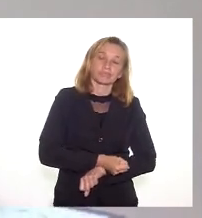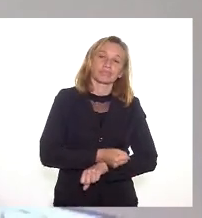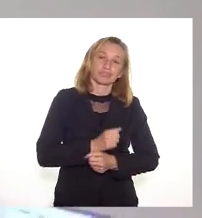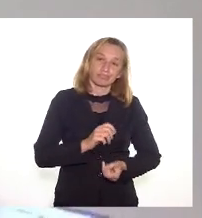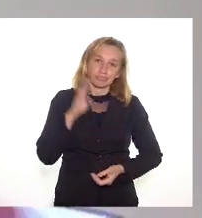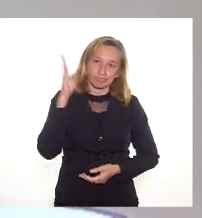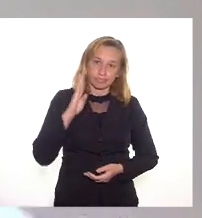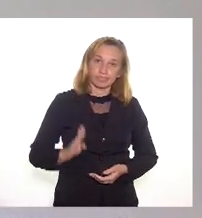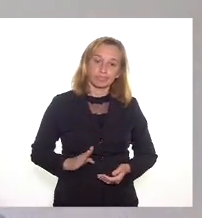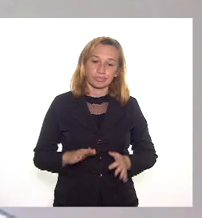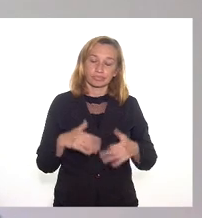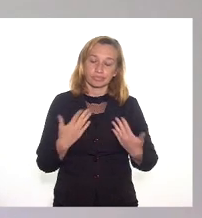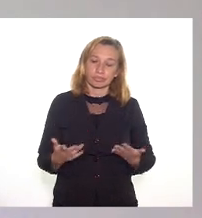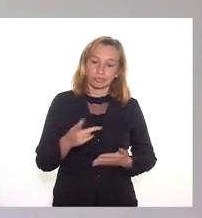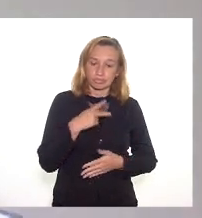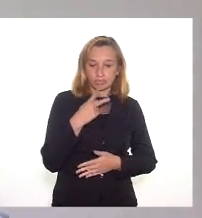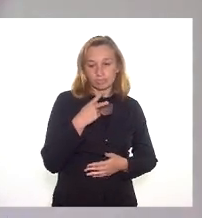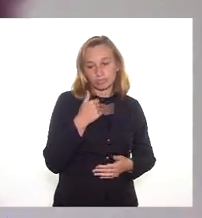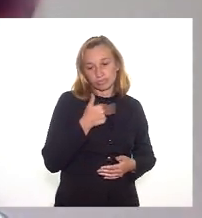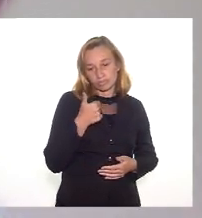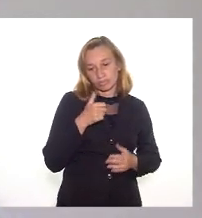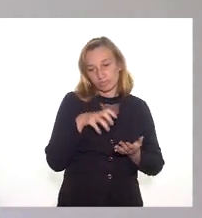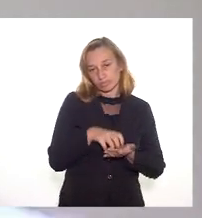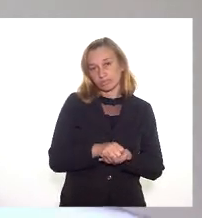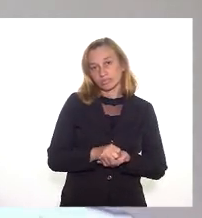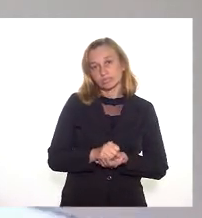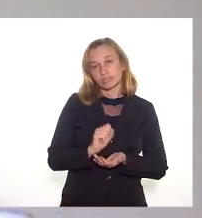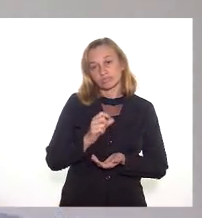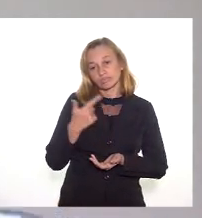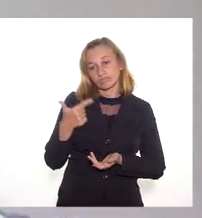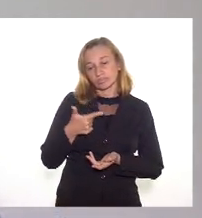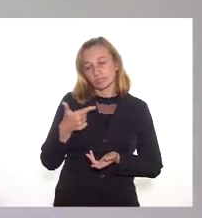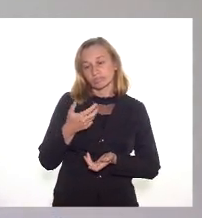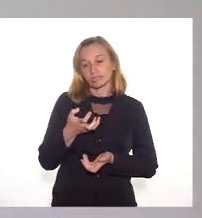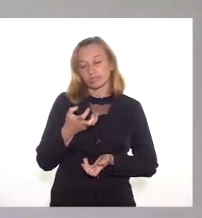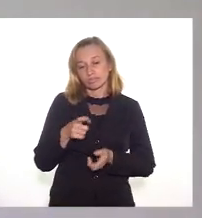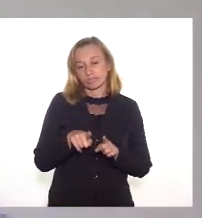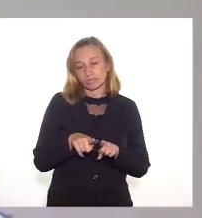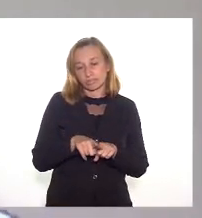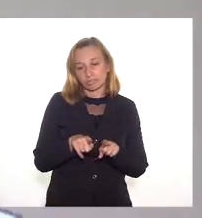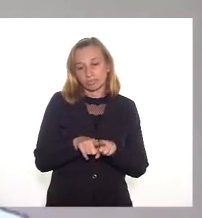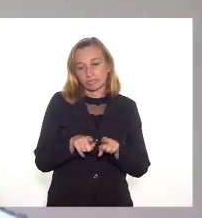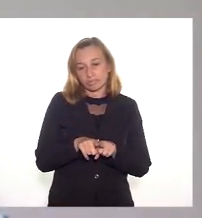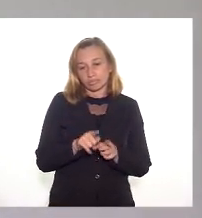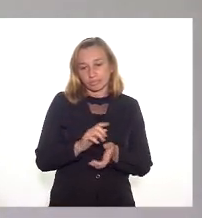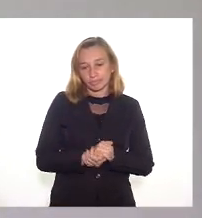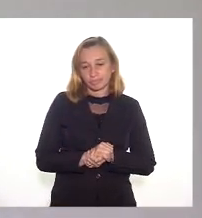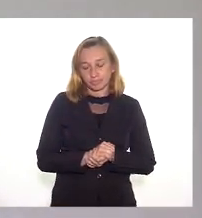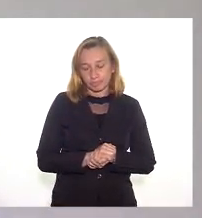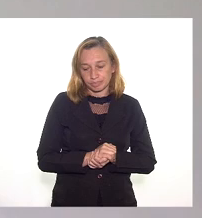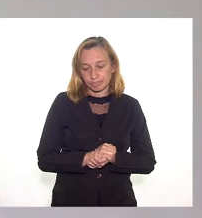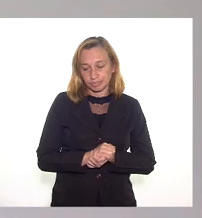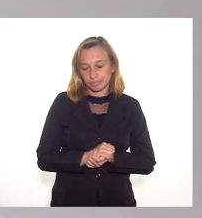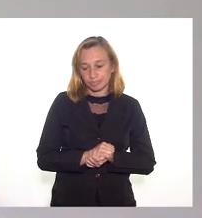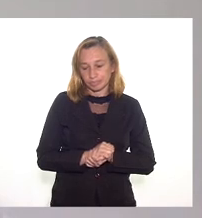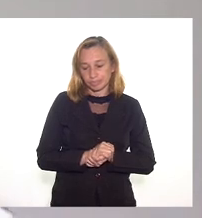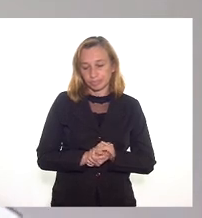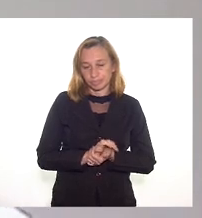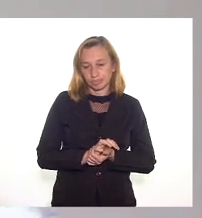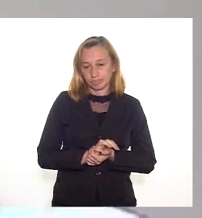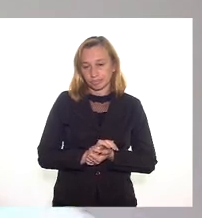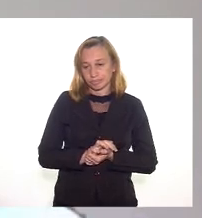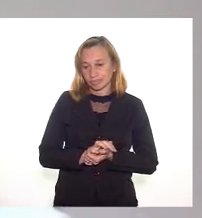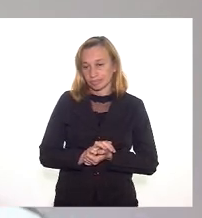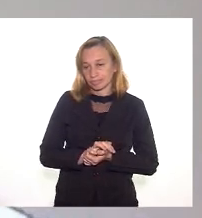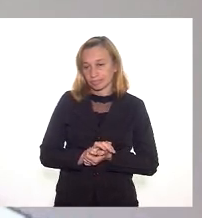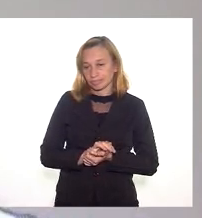no Brasil então faço aqui esse primeiro registro em segundo lugar eu queria também fazer um apontamento na sequência